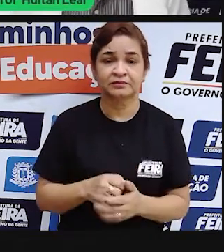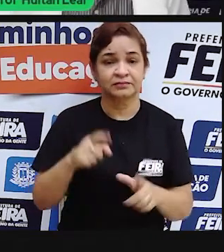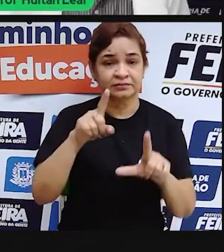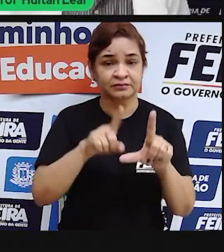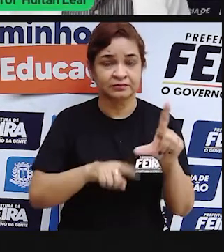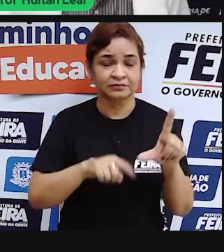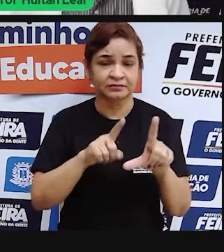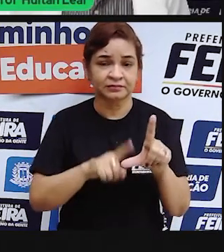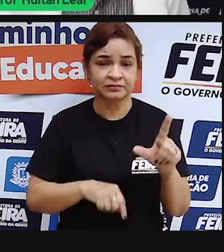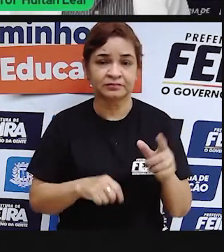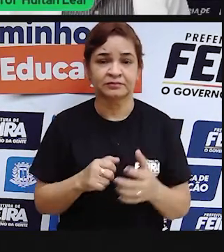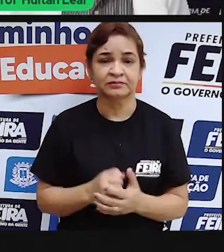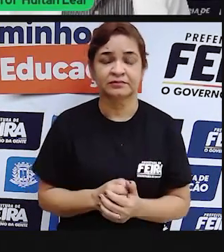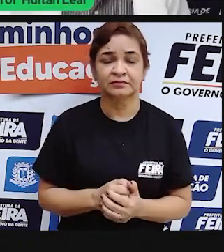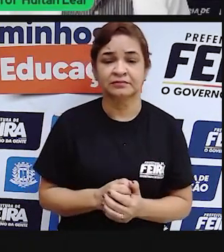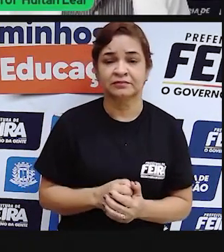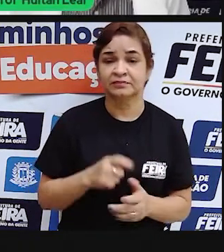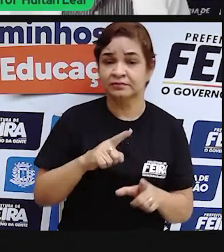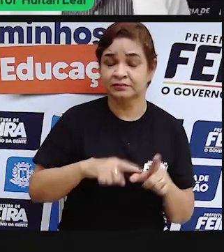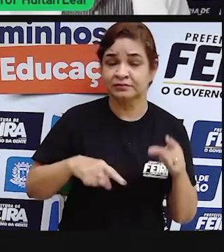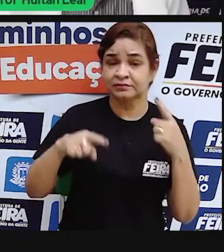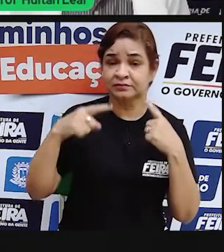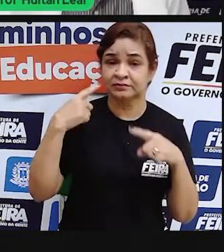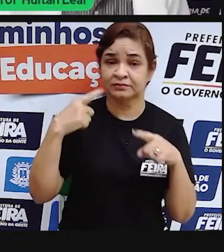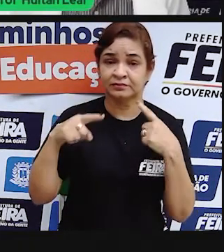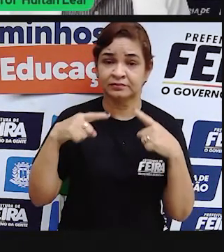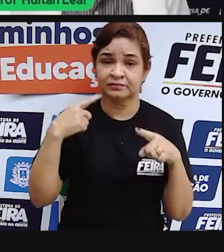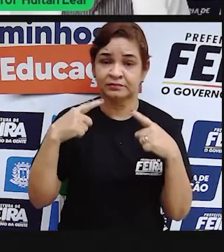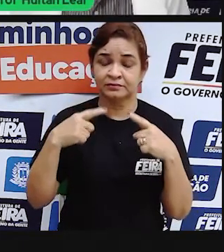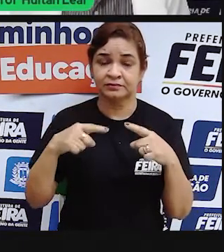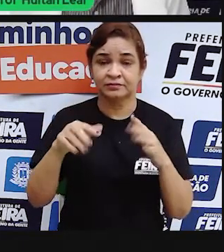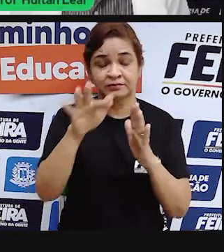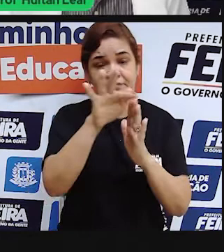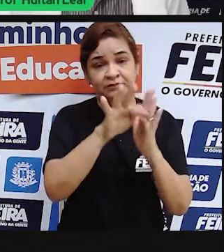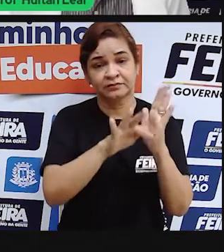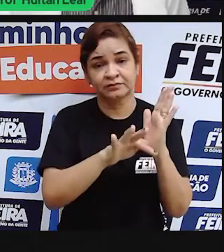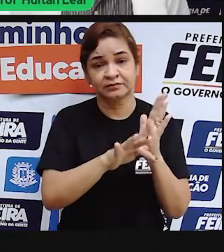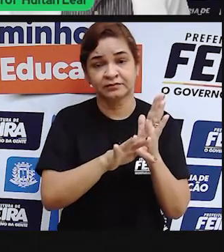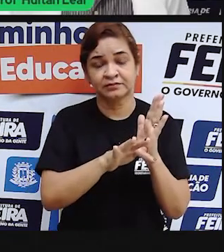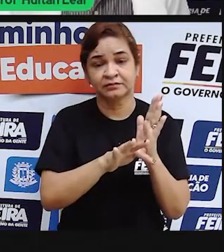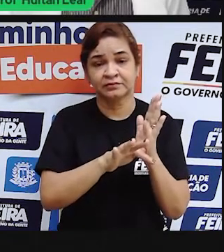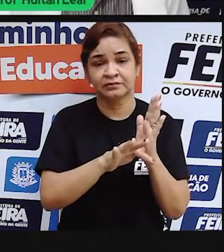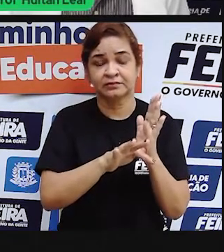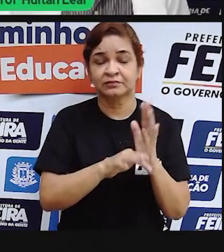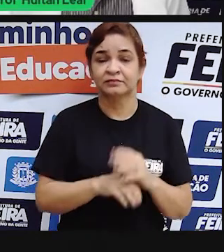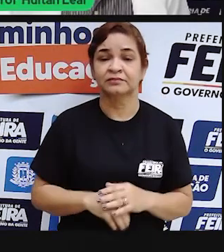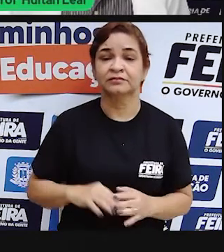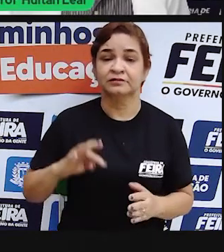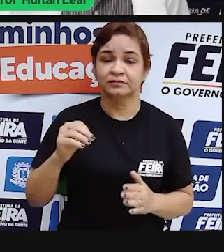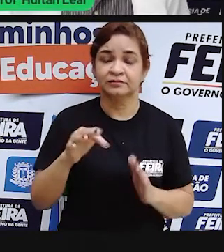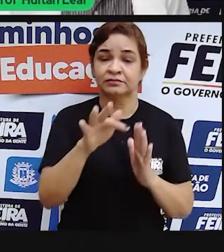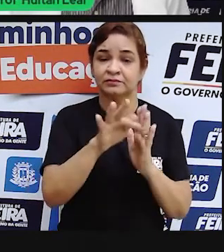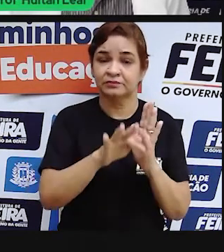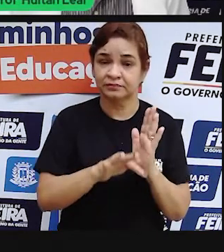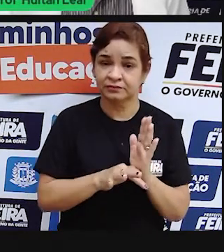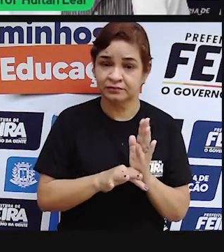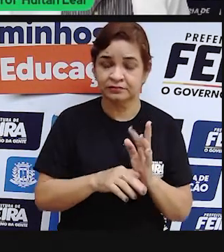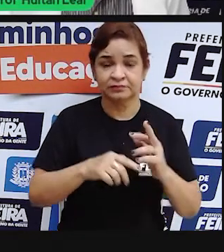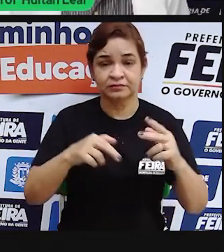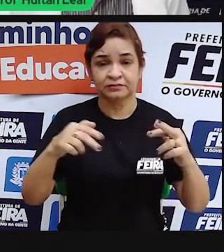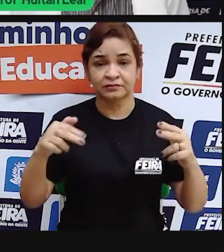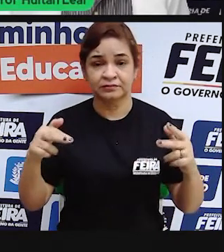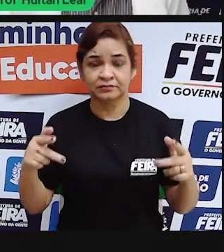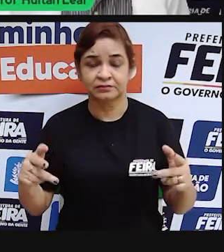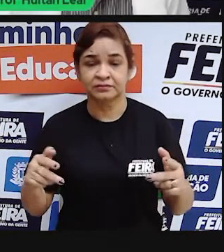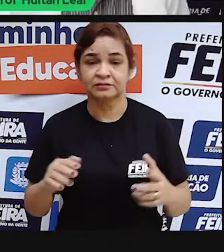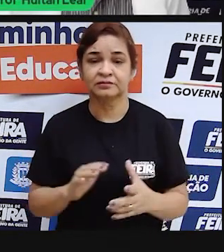letra. Sua letra, a letra da música, é um texto. Como todo texto, ele é composto dos elementos